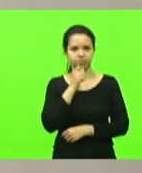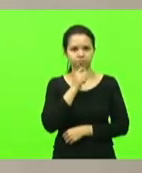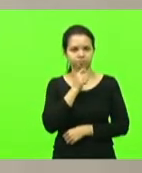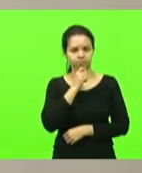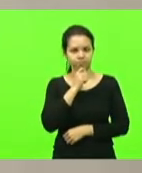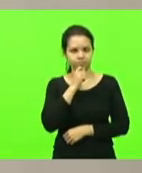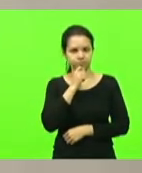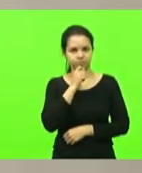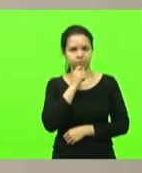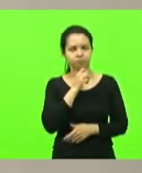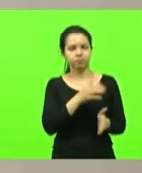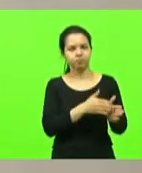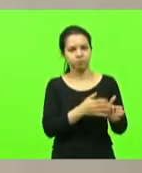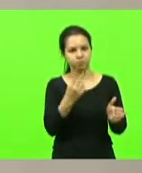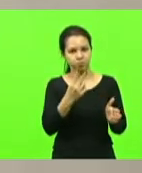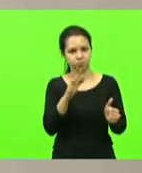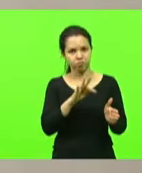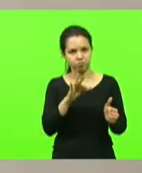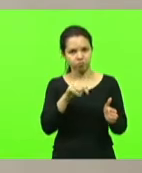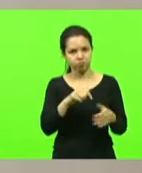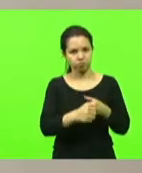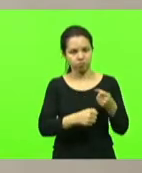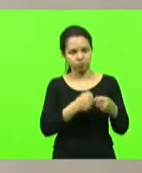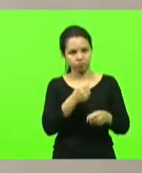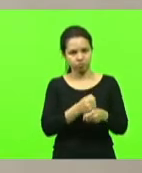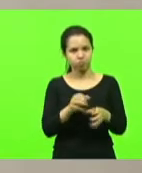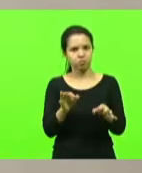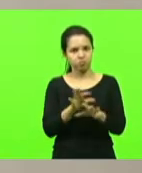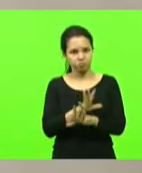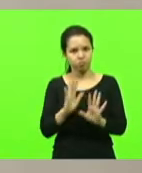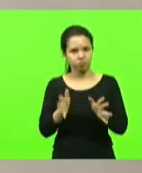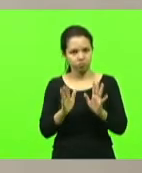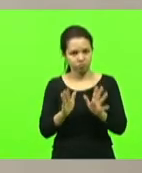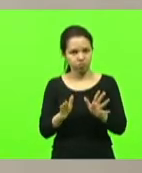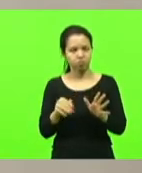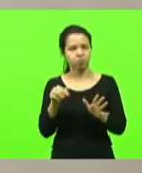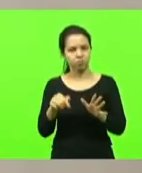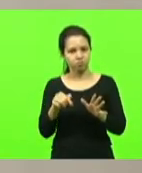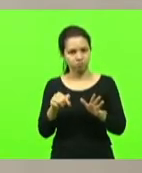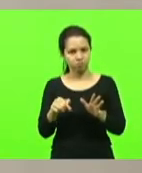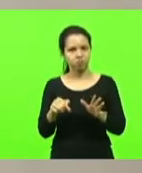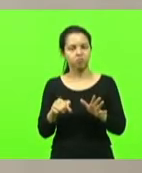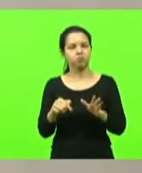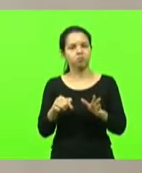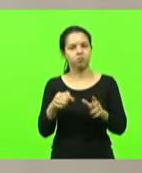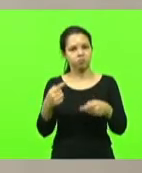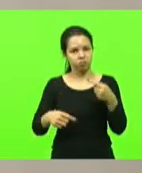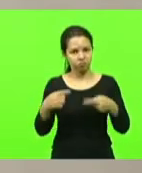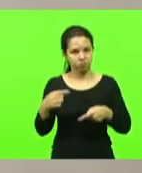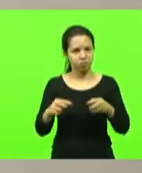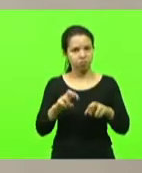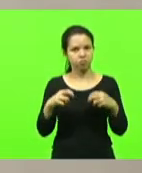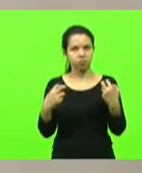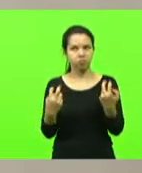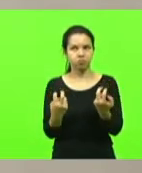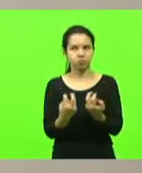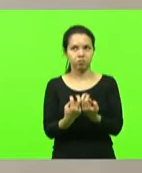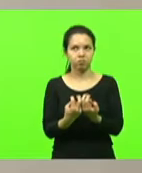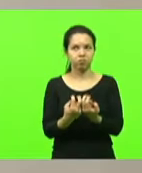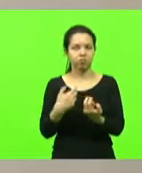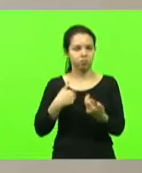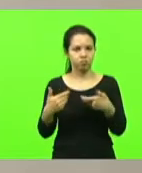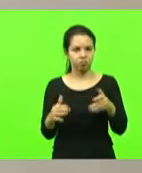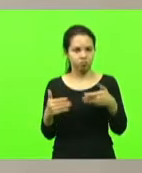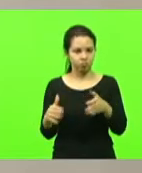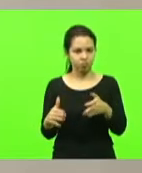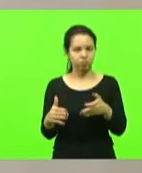1º, dia 2 de fevereiro deste ano, que estavam prontas para plenário, esta presidência procurou sempre trazer em plenário. Então, não é nenhuma desconsideração ao